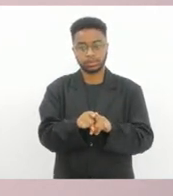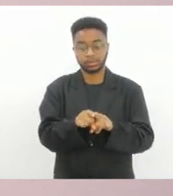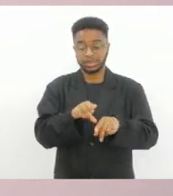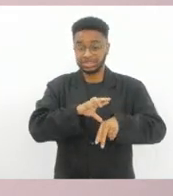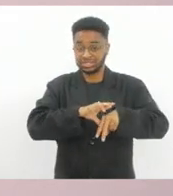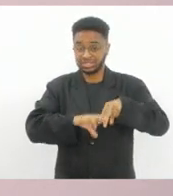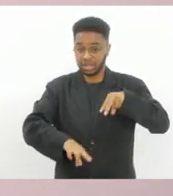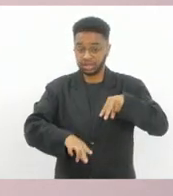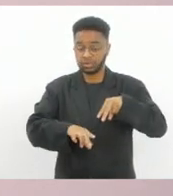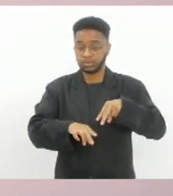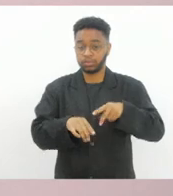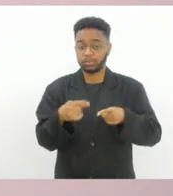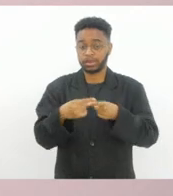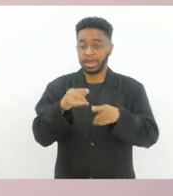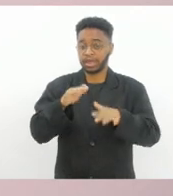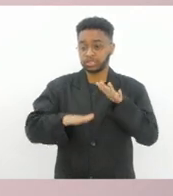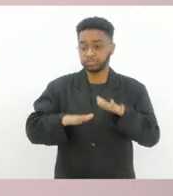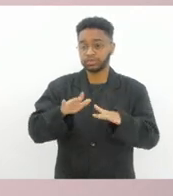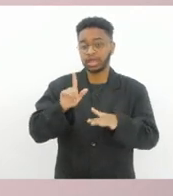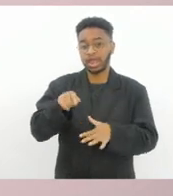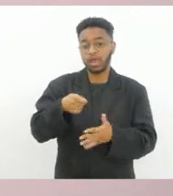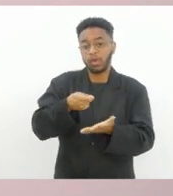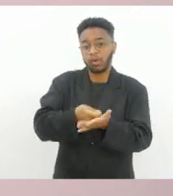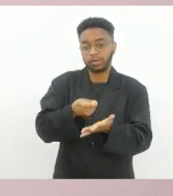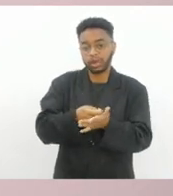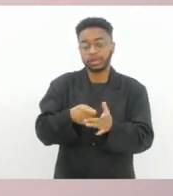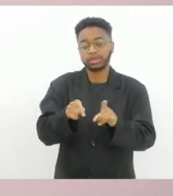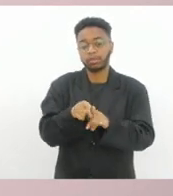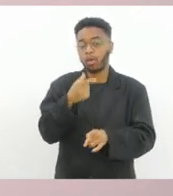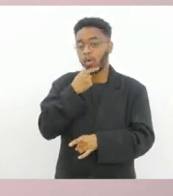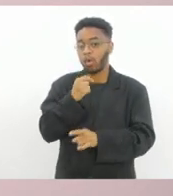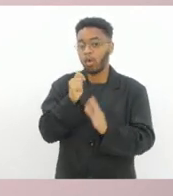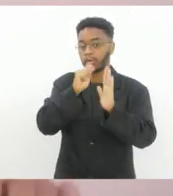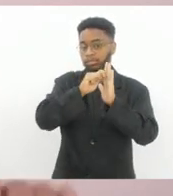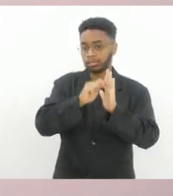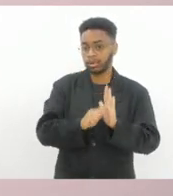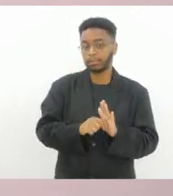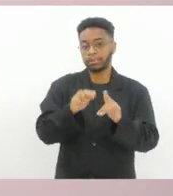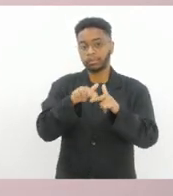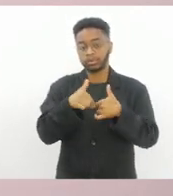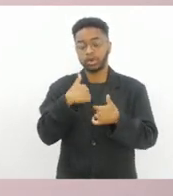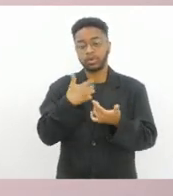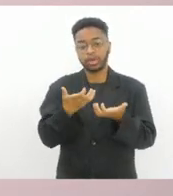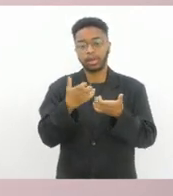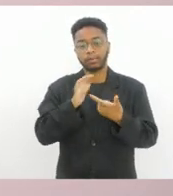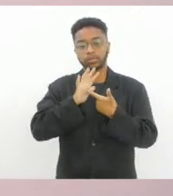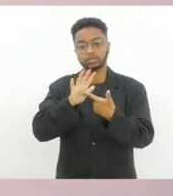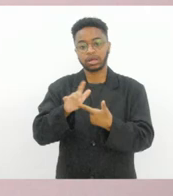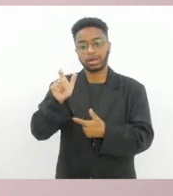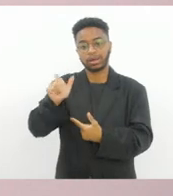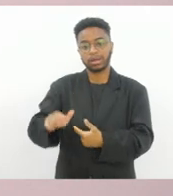gênero, que muitas vezes é ditado e escrito por homens, por isso que eu fiz questão de trazer uma sapatão,